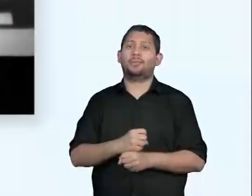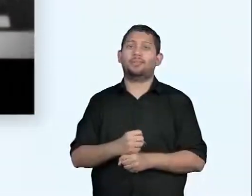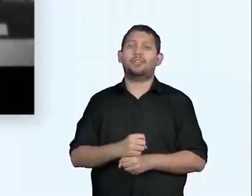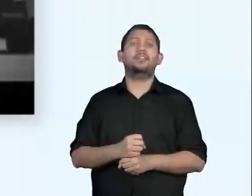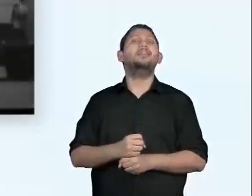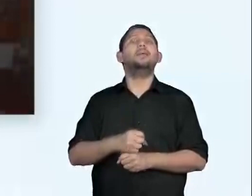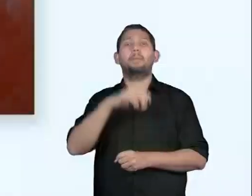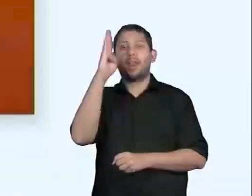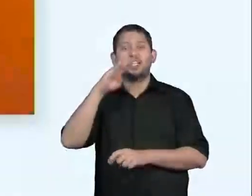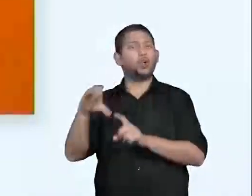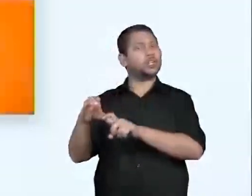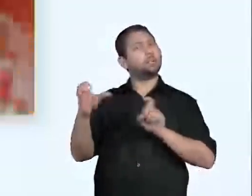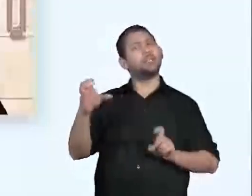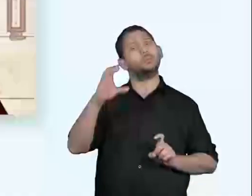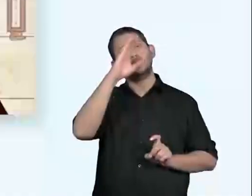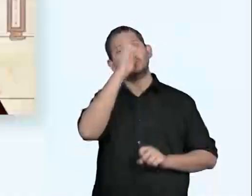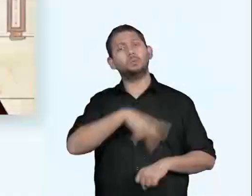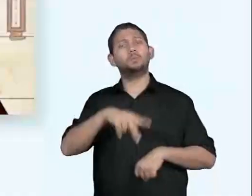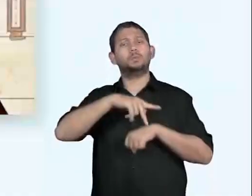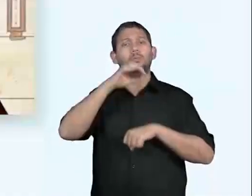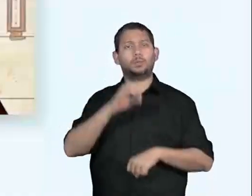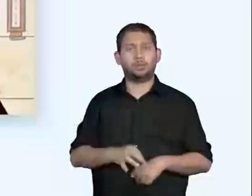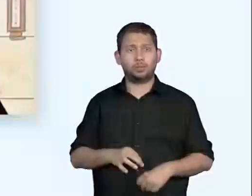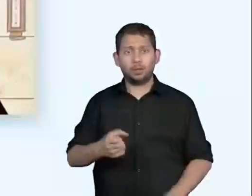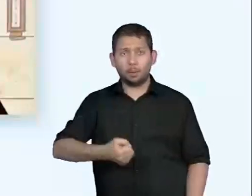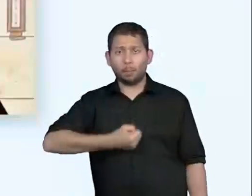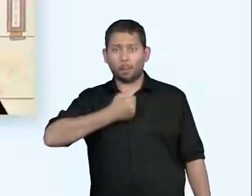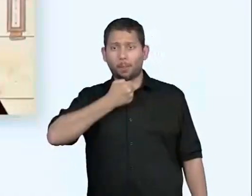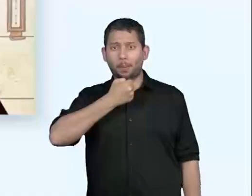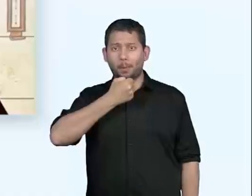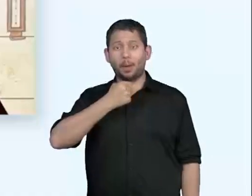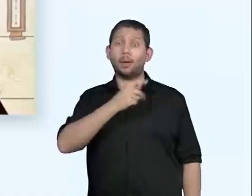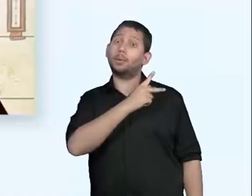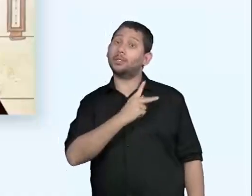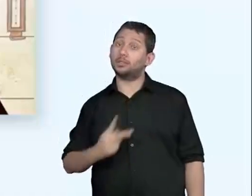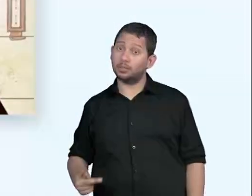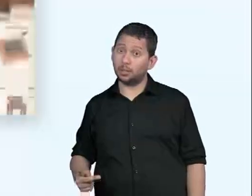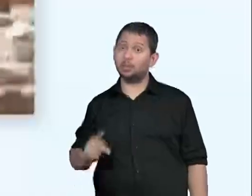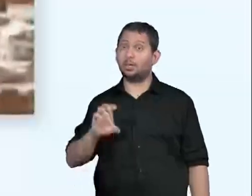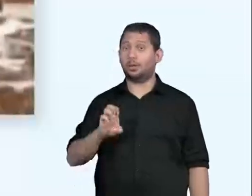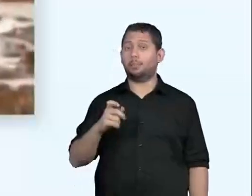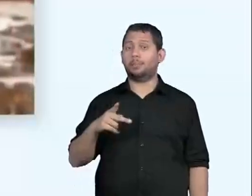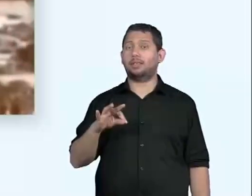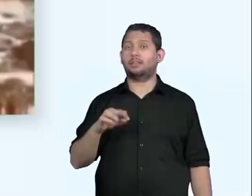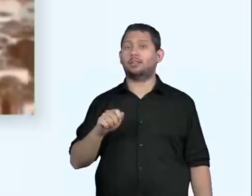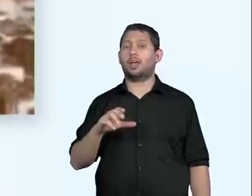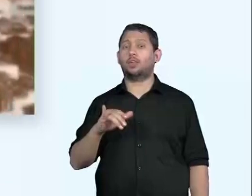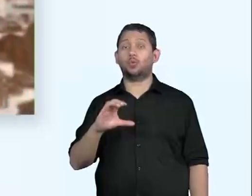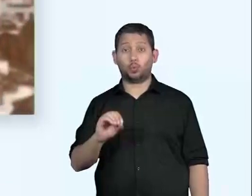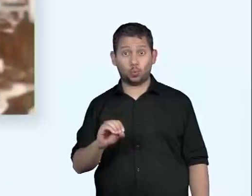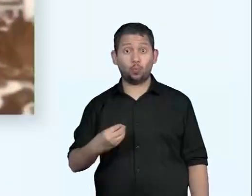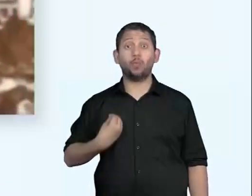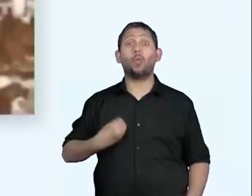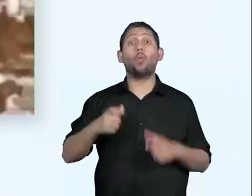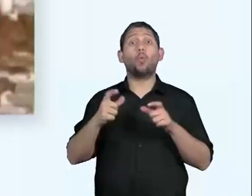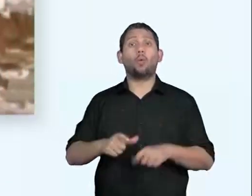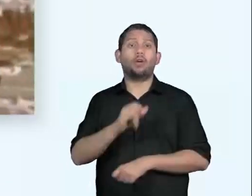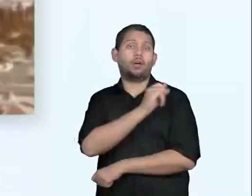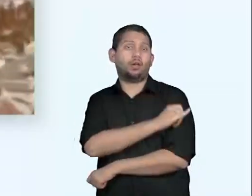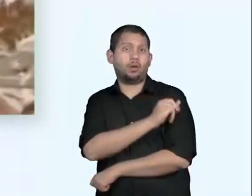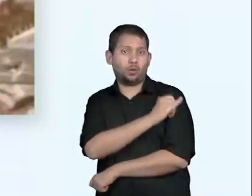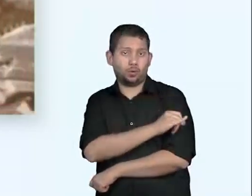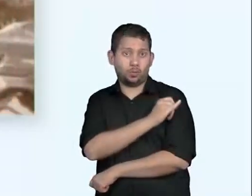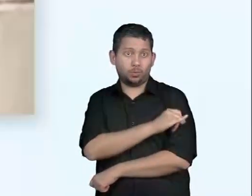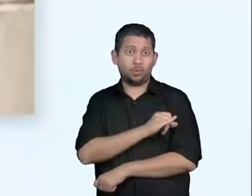Na ocasião, foi transmitido o discurso do então presidente Epitácio Pessoa. Ele estava no Rio de Janeiro e os